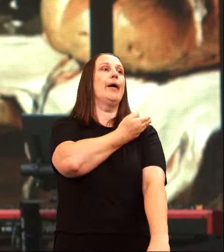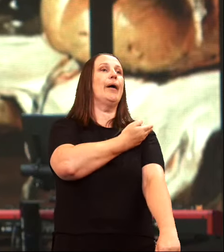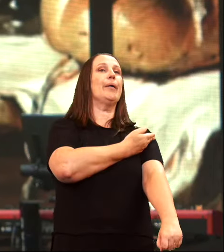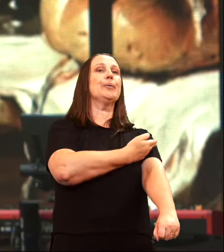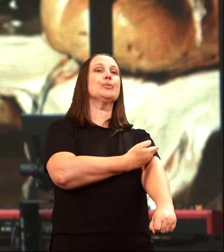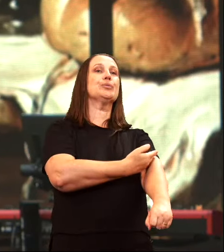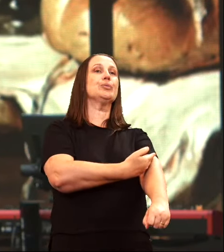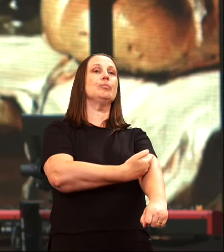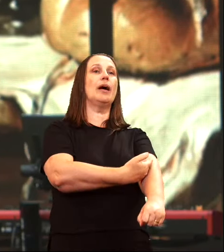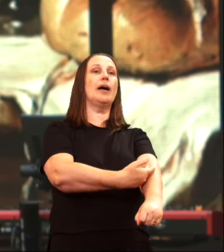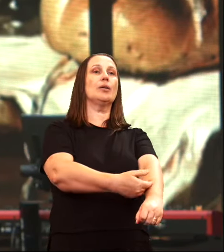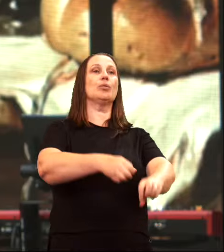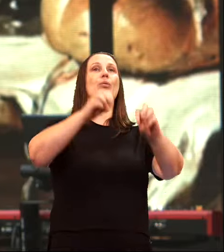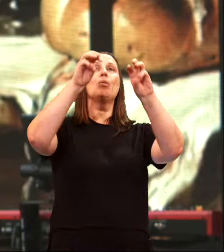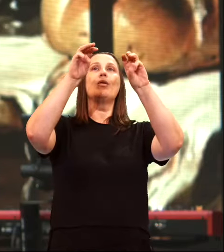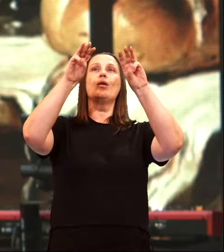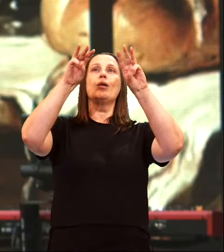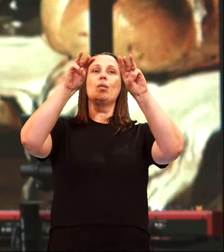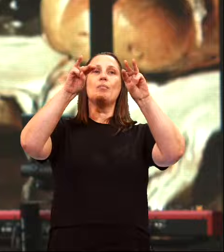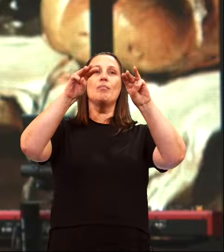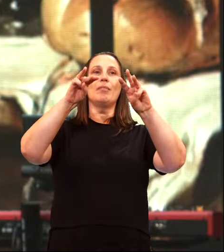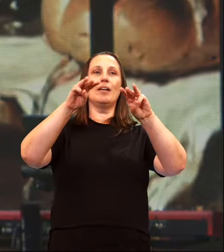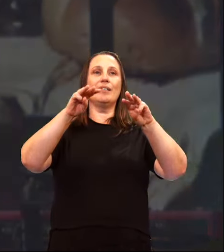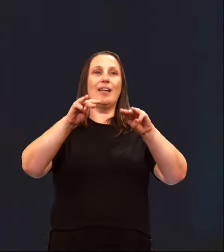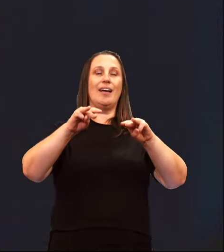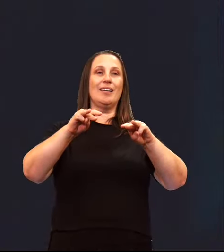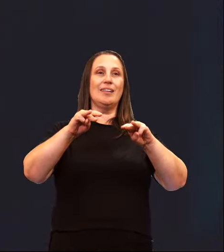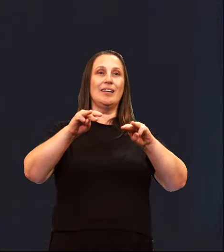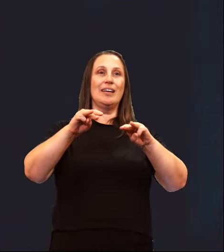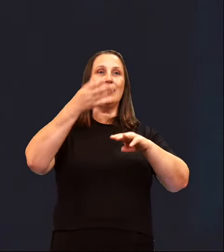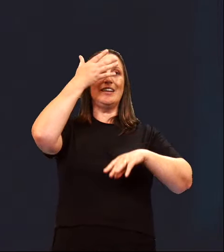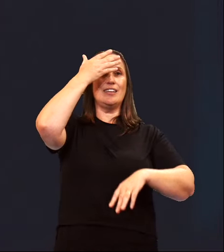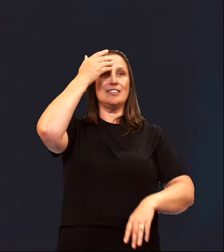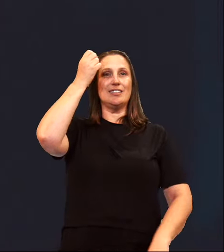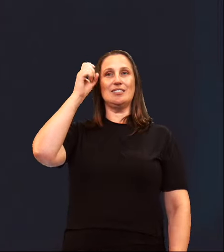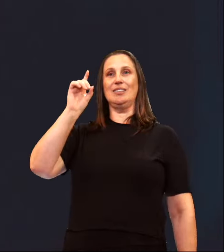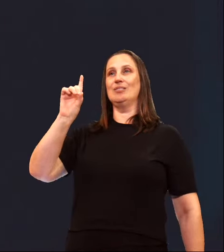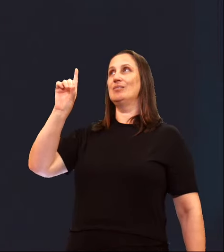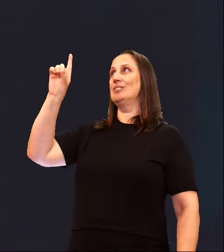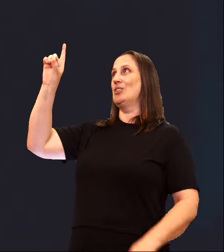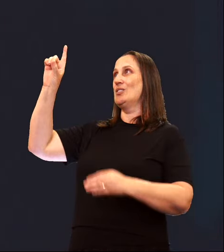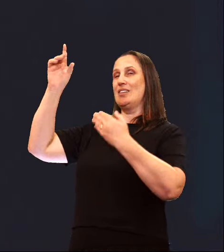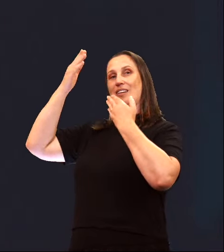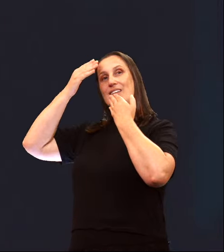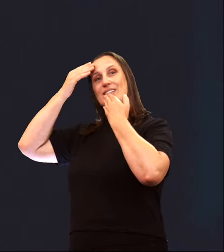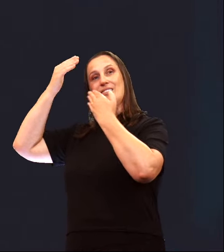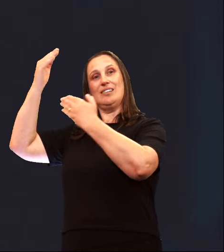maná e deixaram de ser agradecidos.